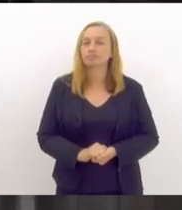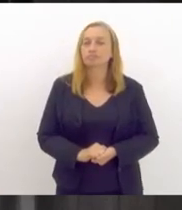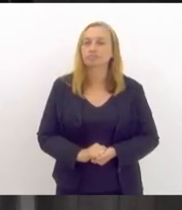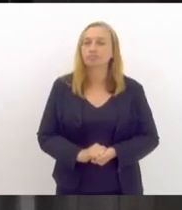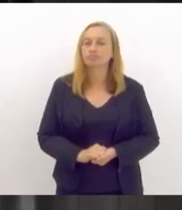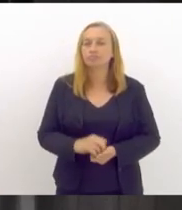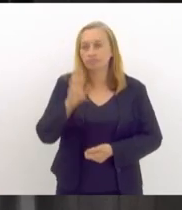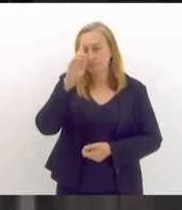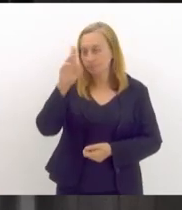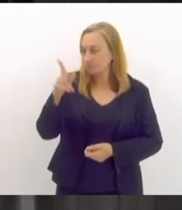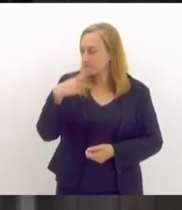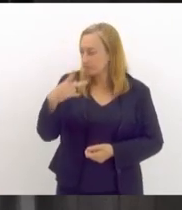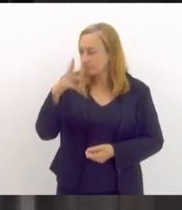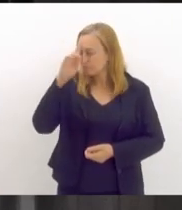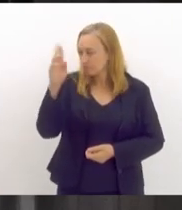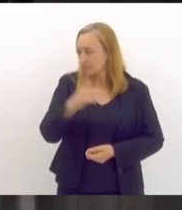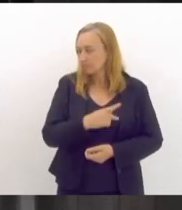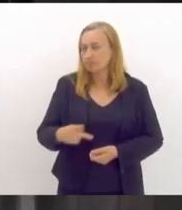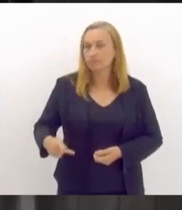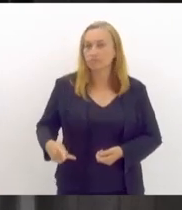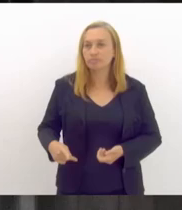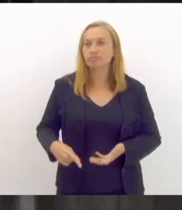Quando o senhor falou aqui presidente